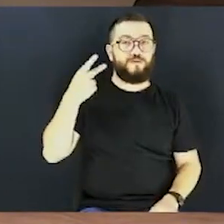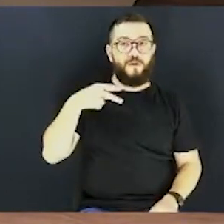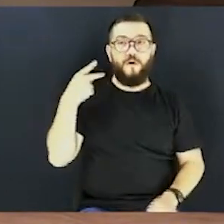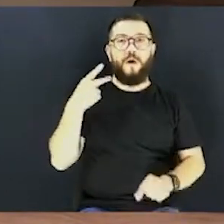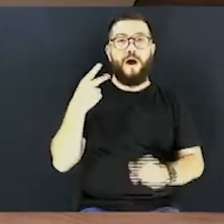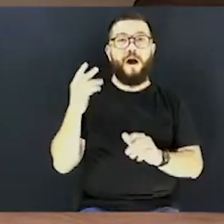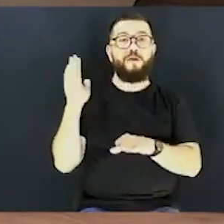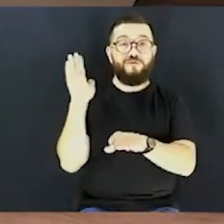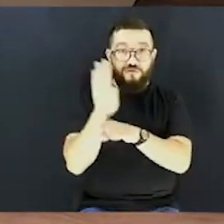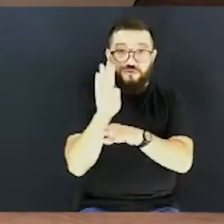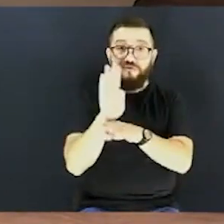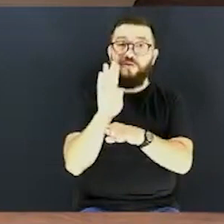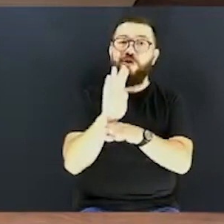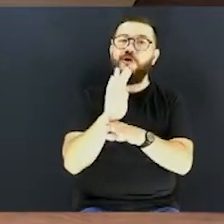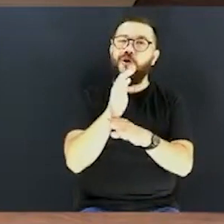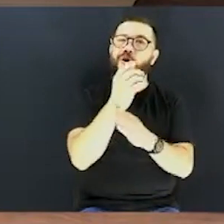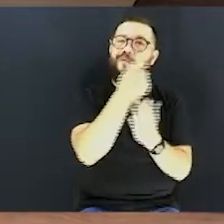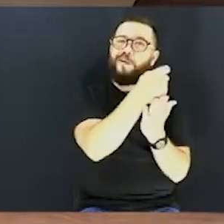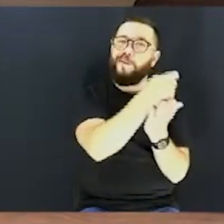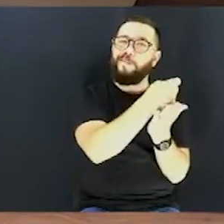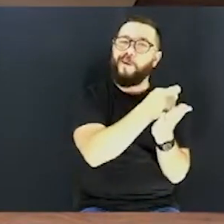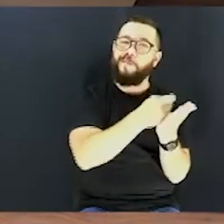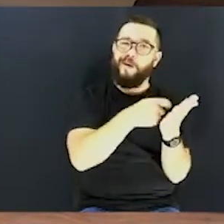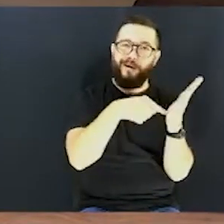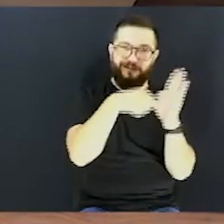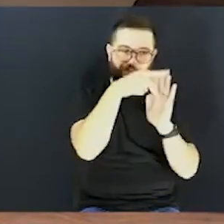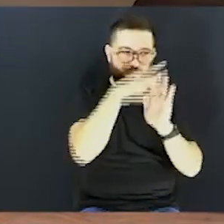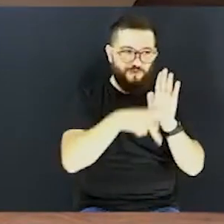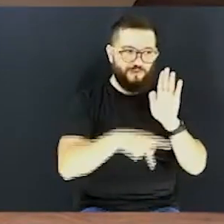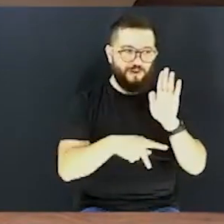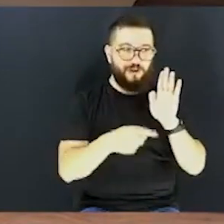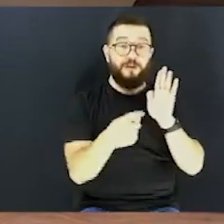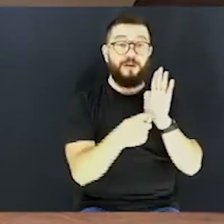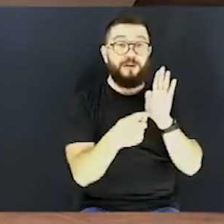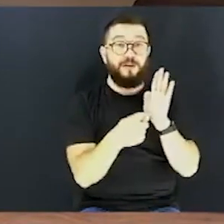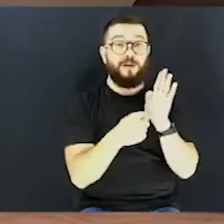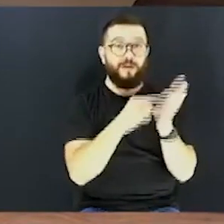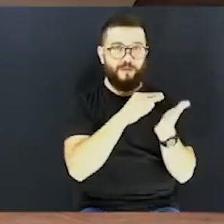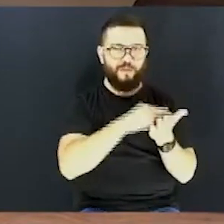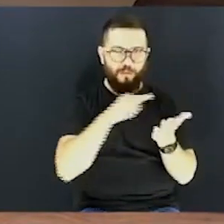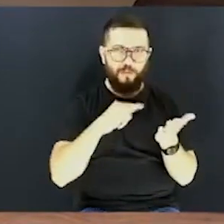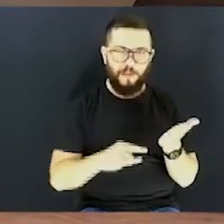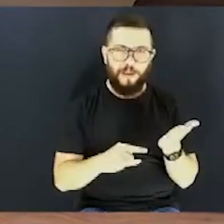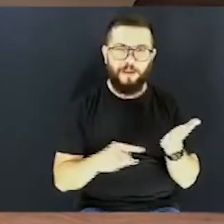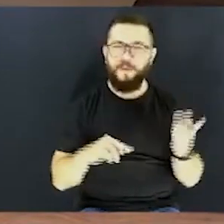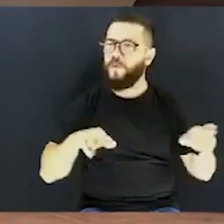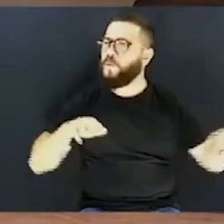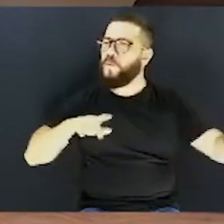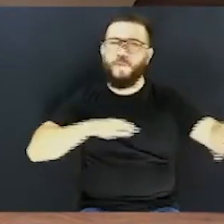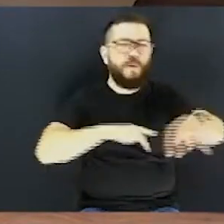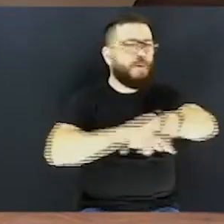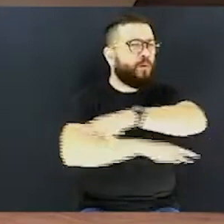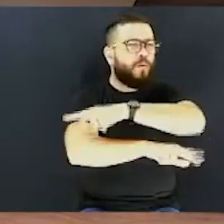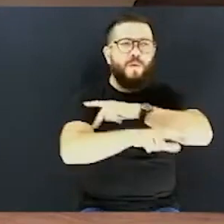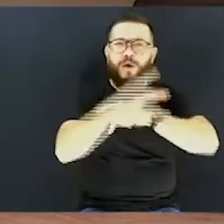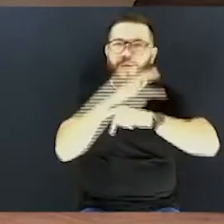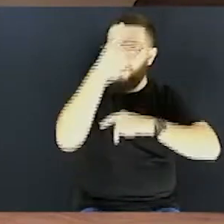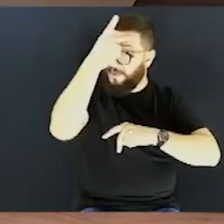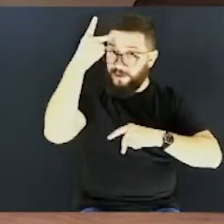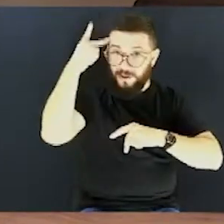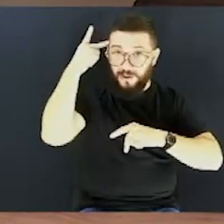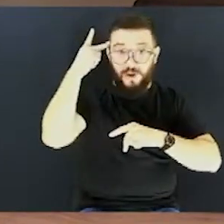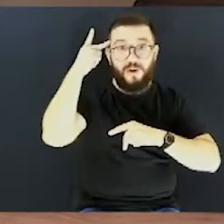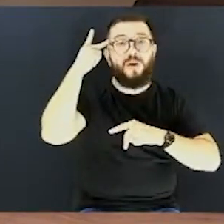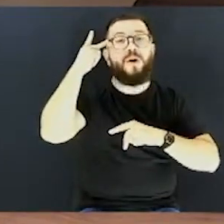A gente pode ver no Plano Municipal da Primeira Infância que esse foi um documento que foi construído a muitas mãos. Foi um trabalho realizado de